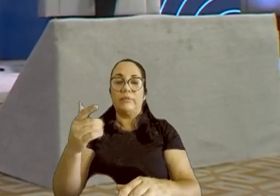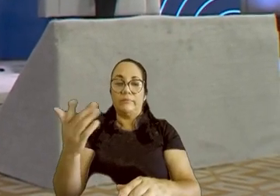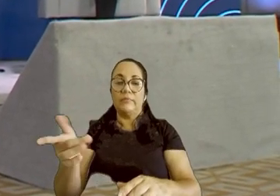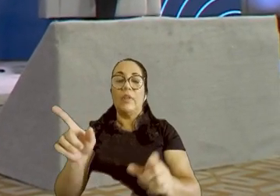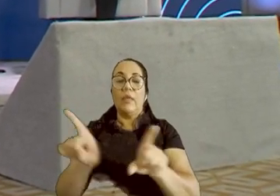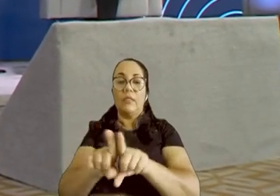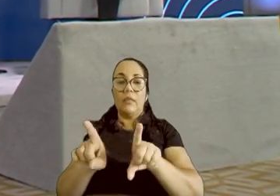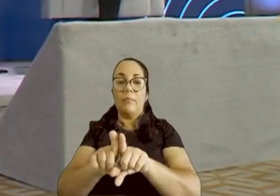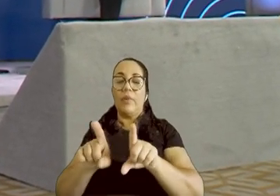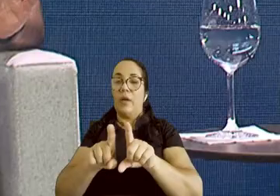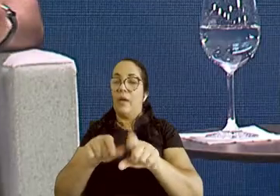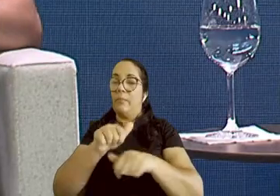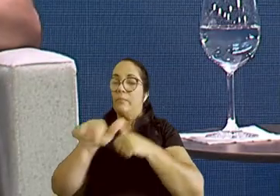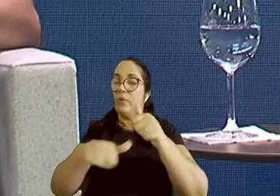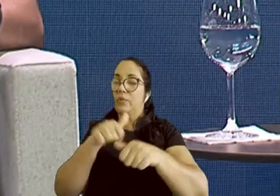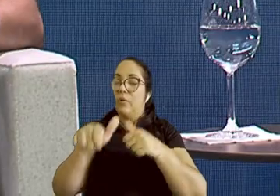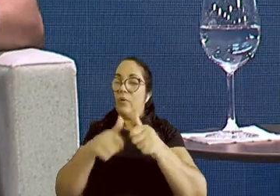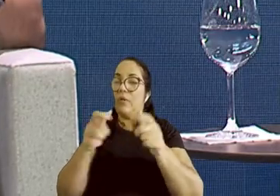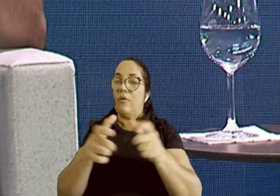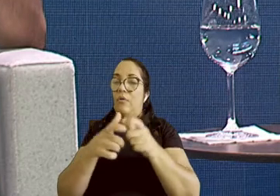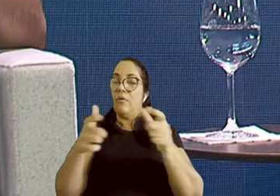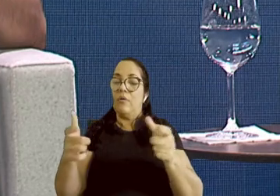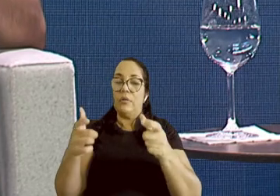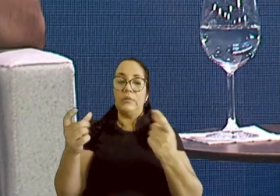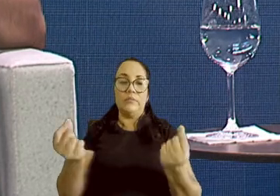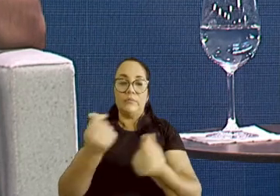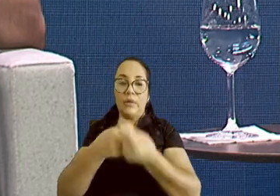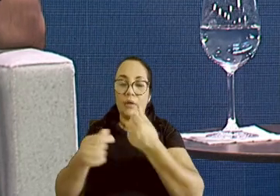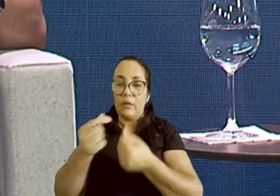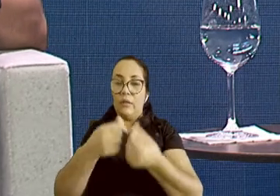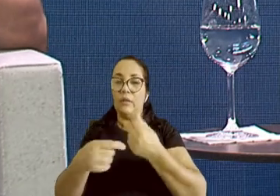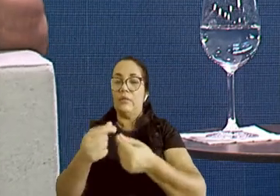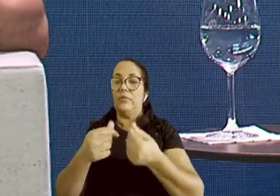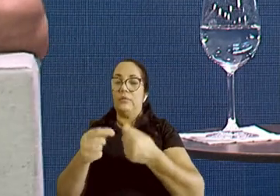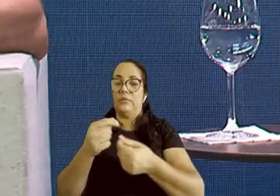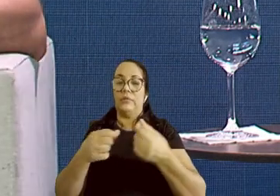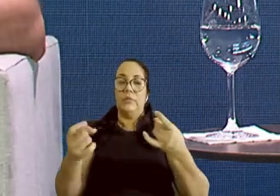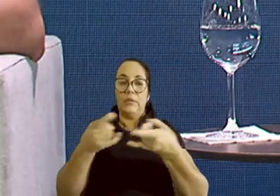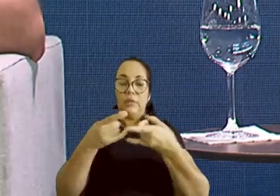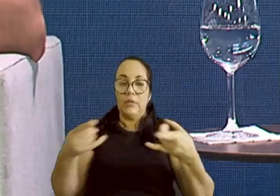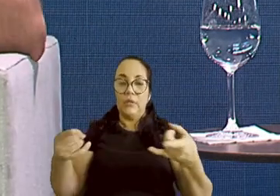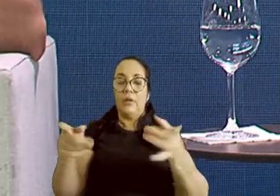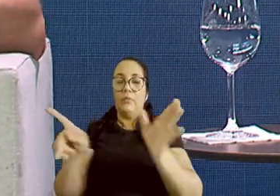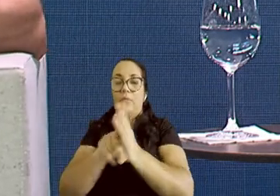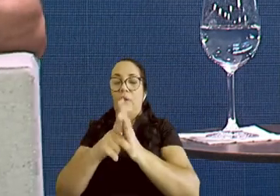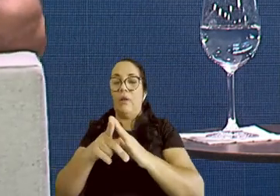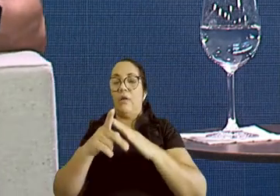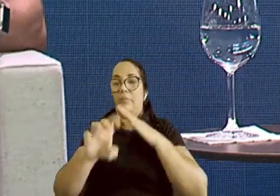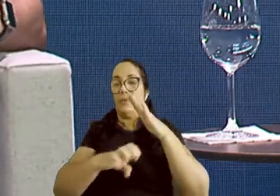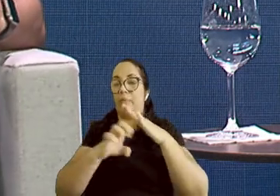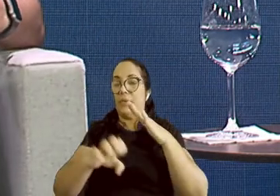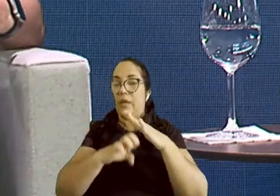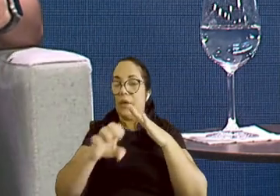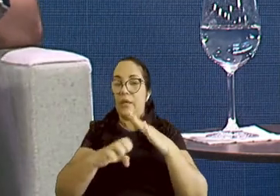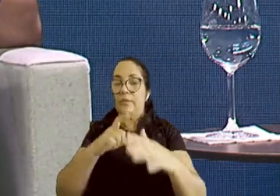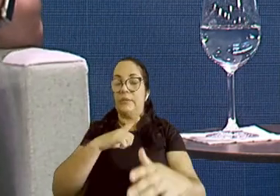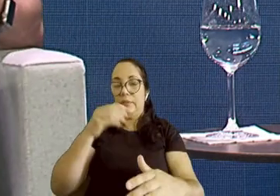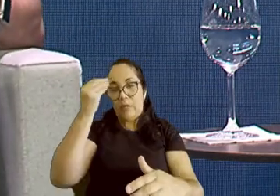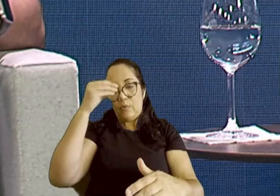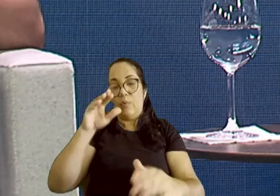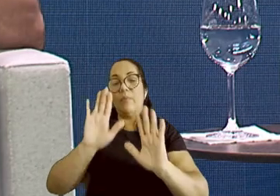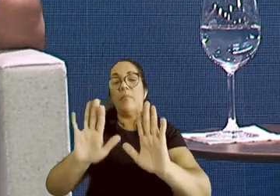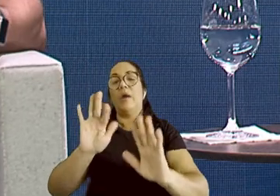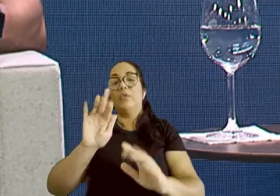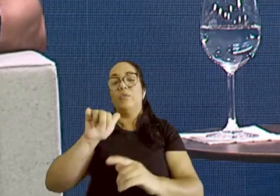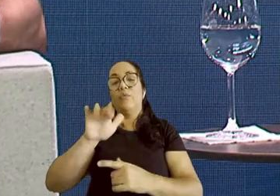uma meia culpa esses valuation os cheques os empreendedores tem tinham culpa né mas os Fundos também né era era